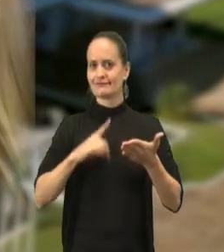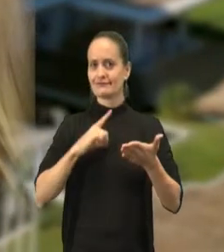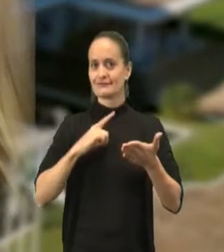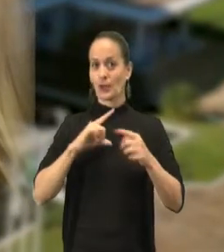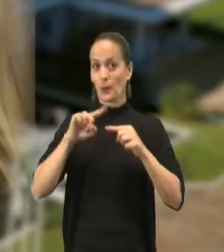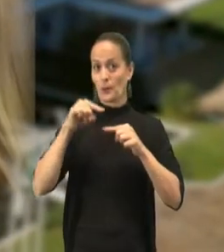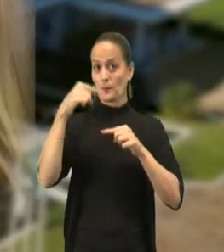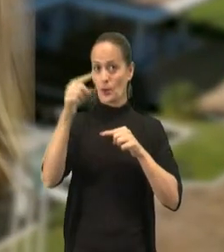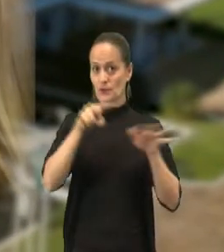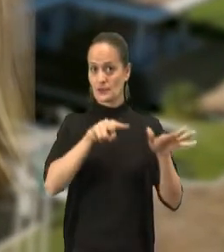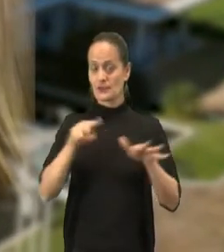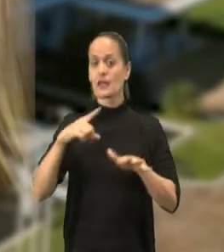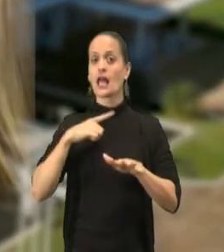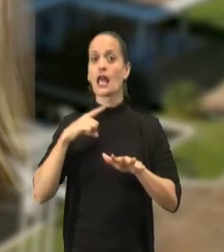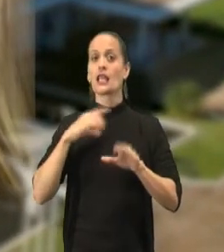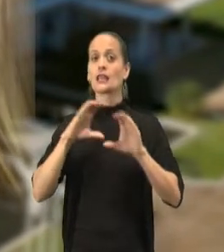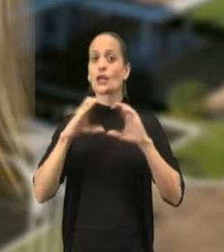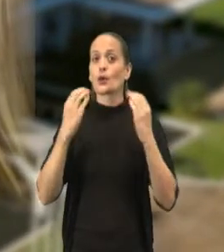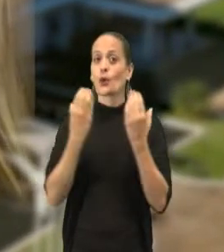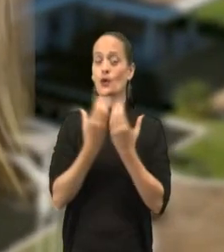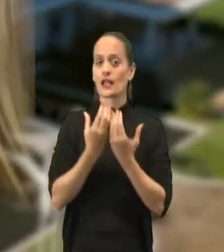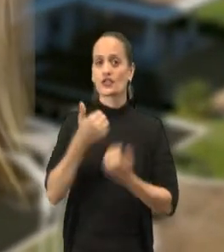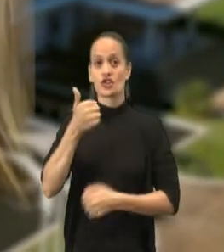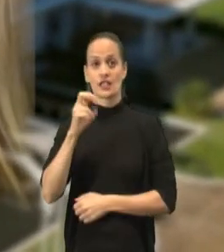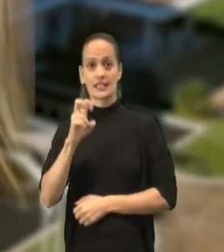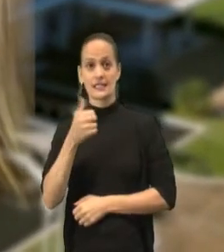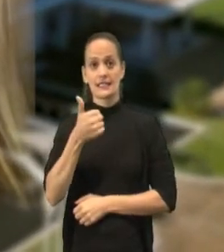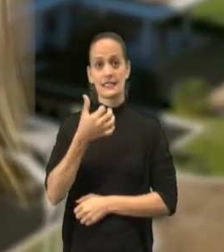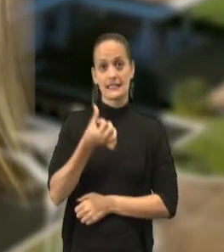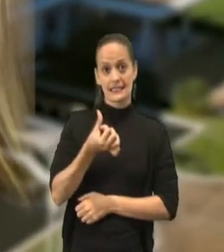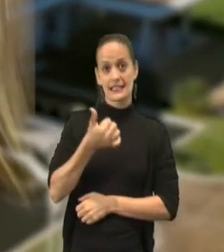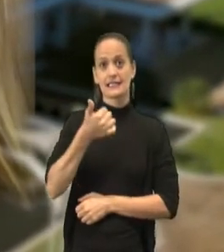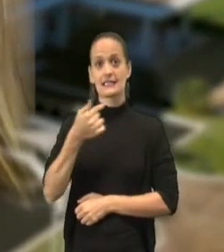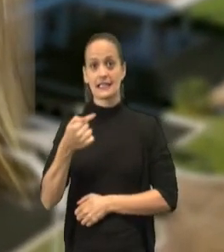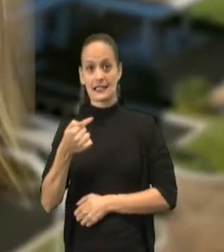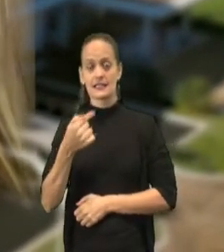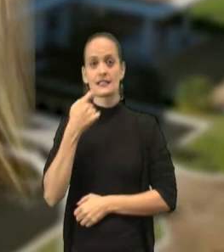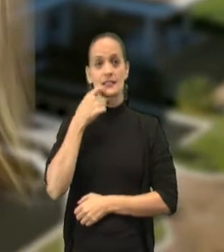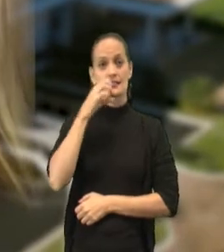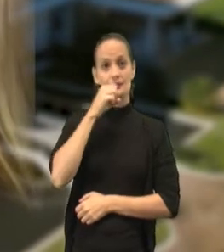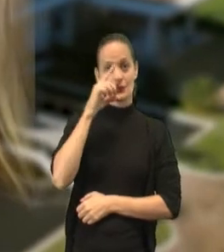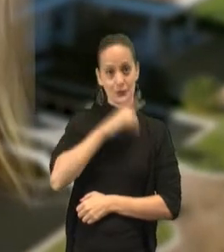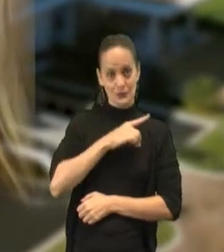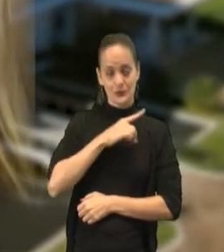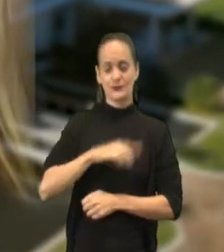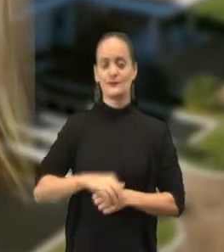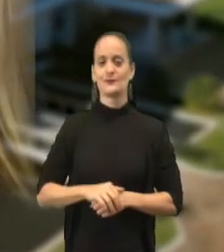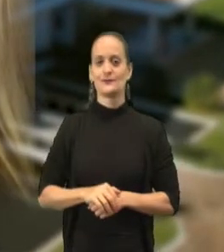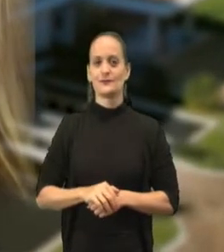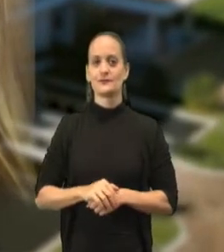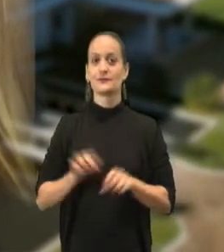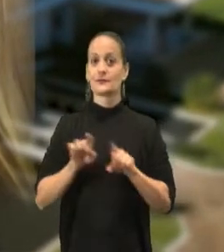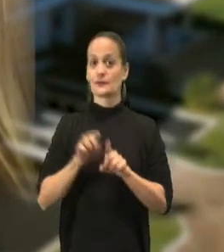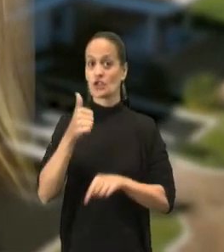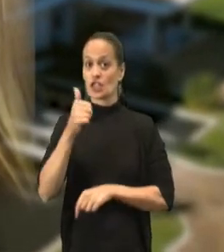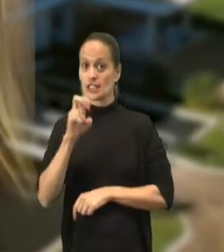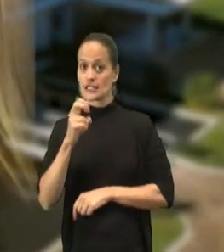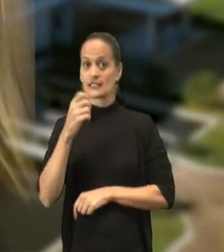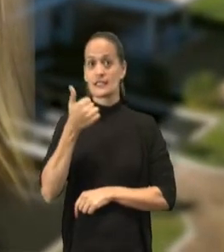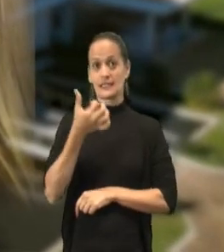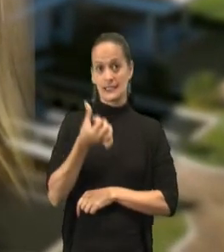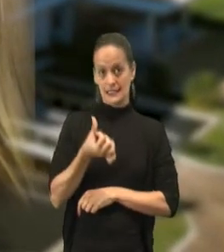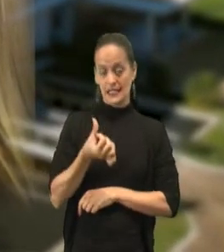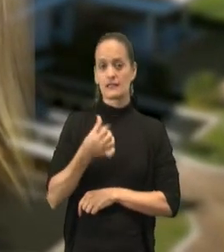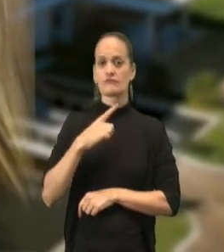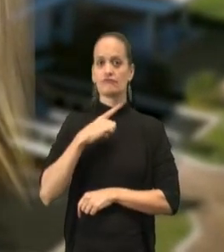teremos o congresso, que ocorrerá nos dias 15, 16 e 17, sexta, sábado e domingo. Nos dias 15 e 16, nós